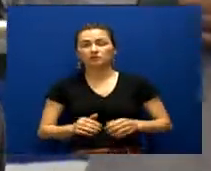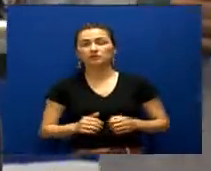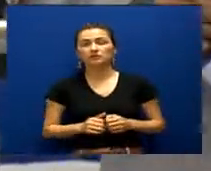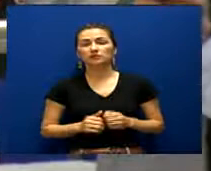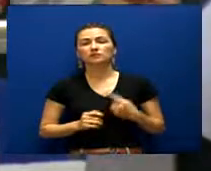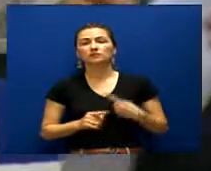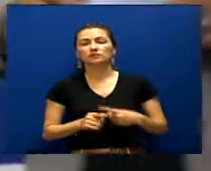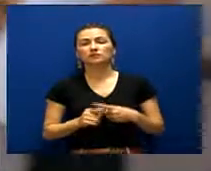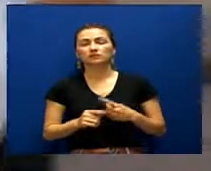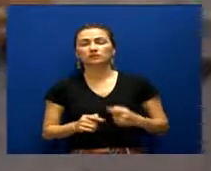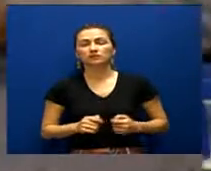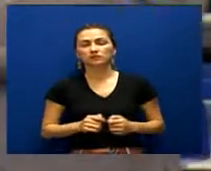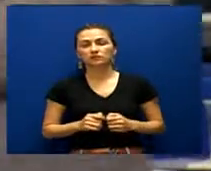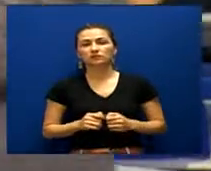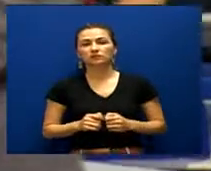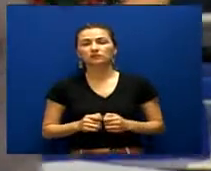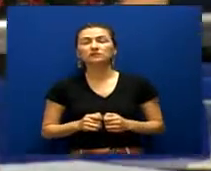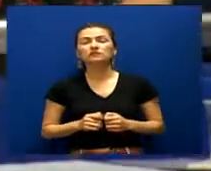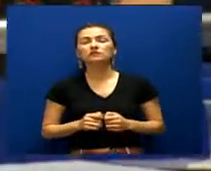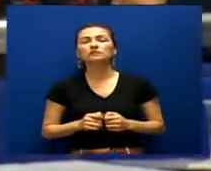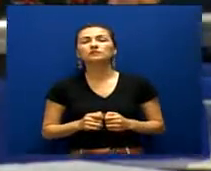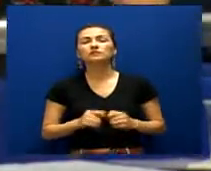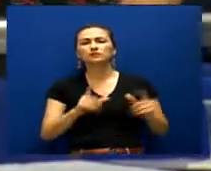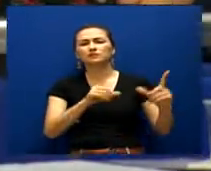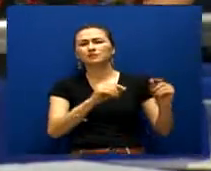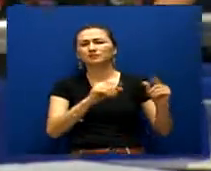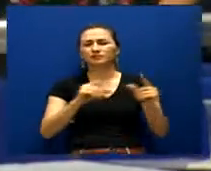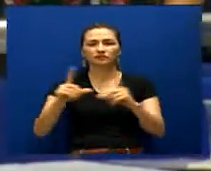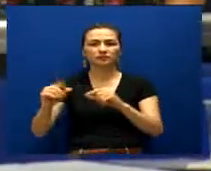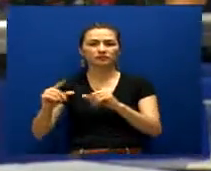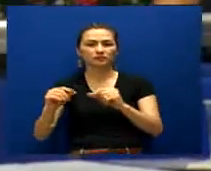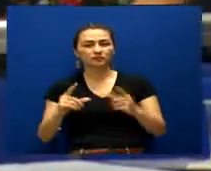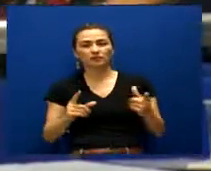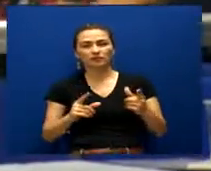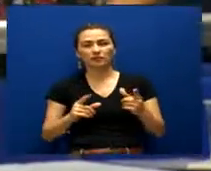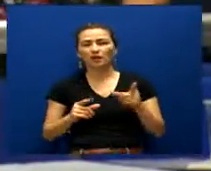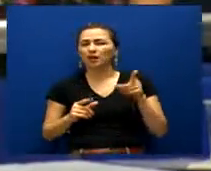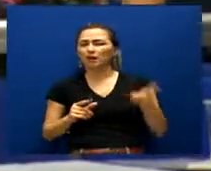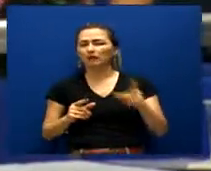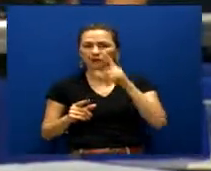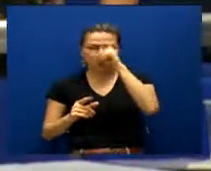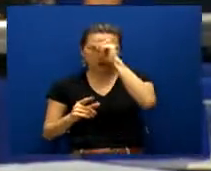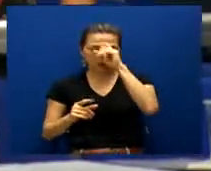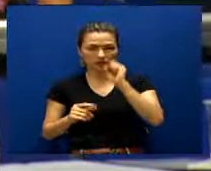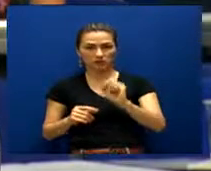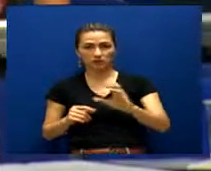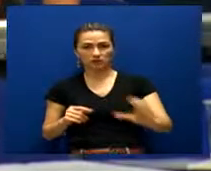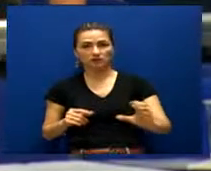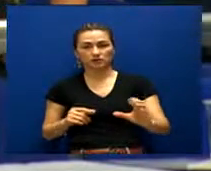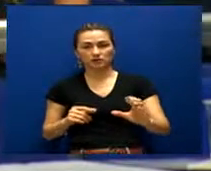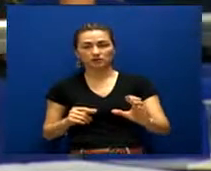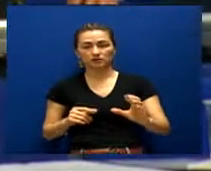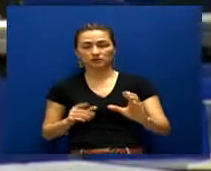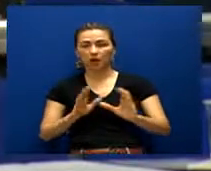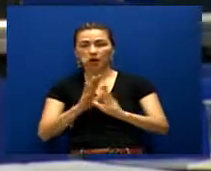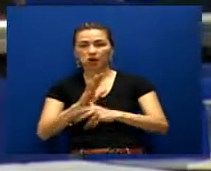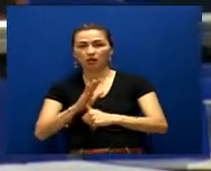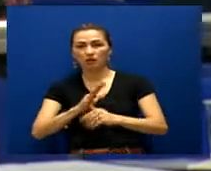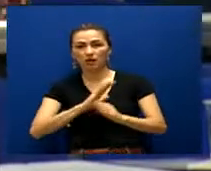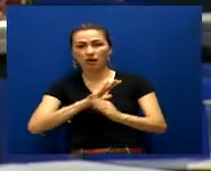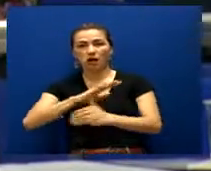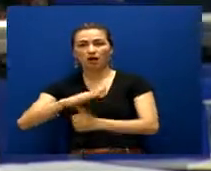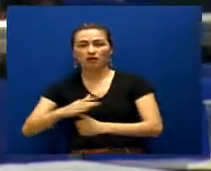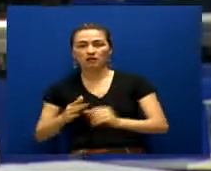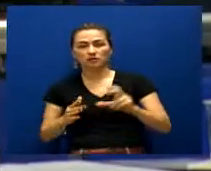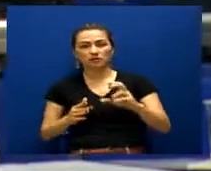que começaram a surgir as informações dos desvios de mais de 50 milhões